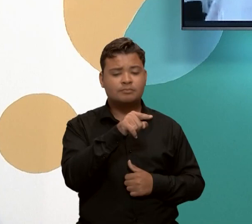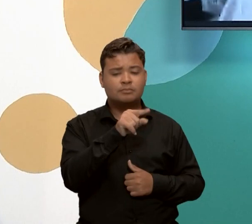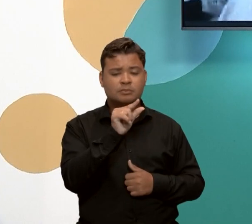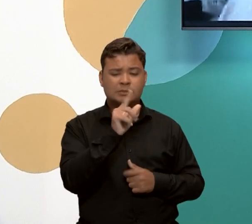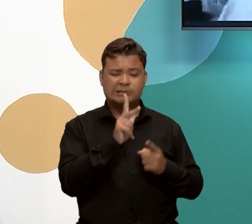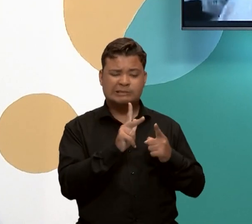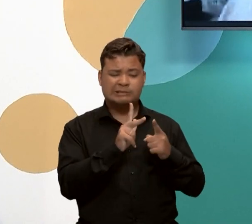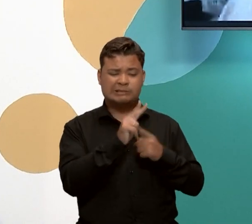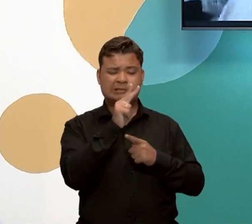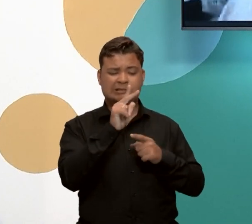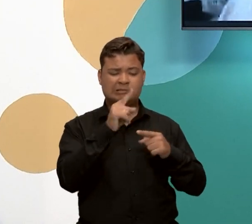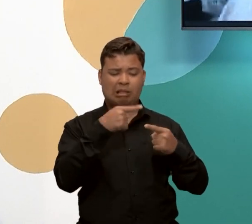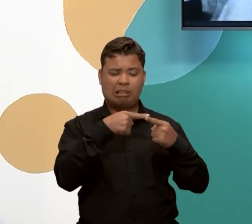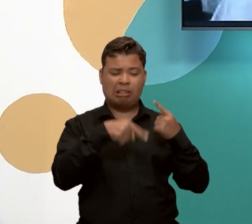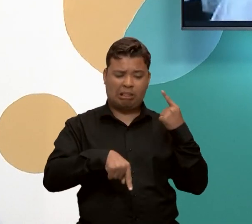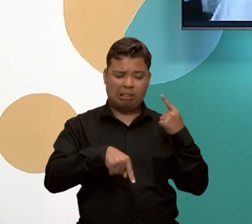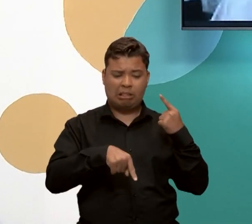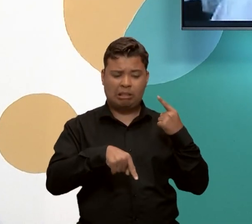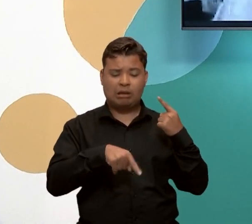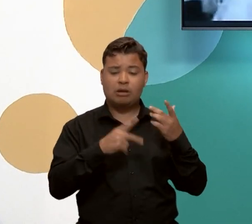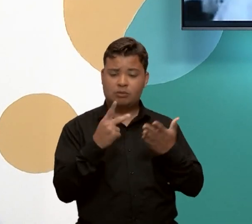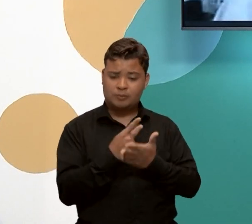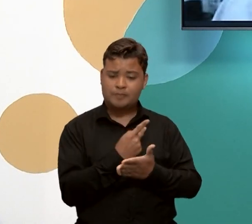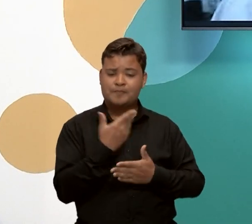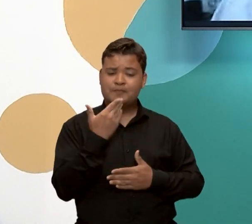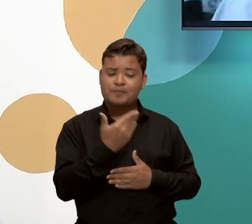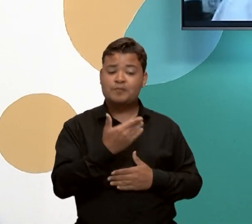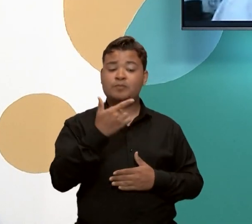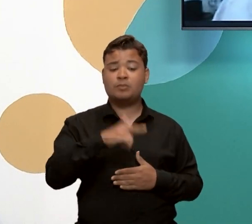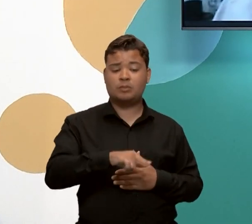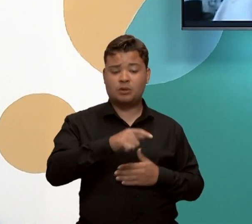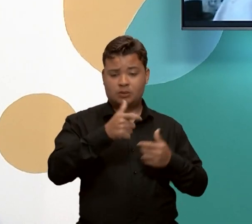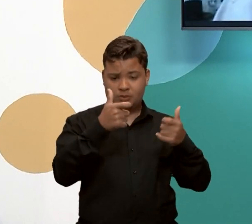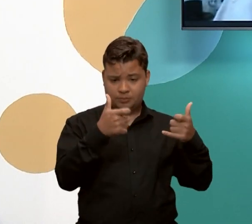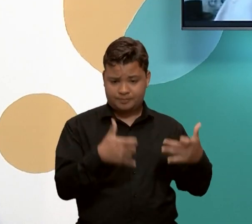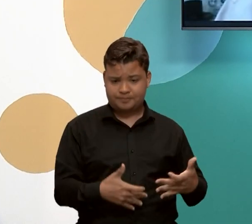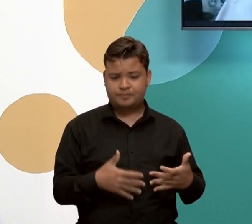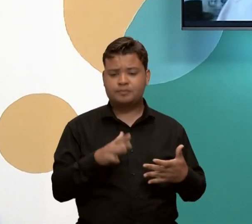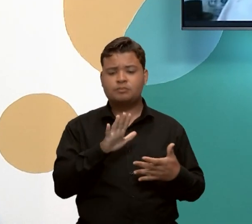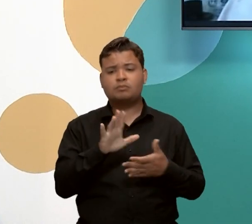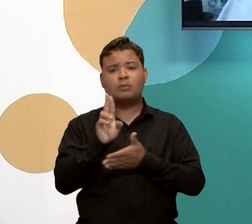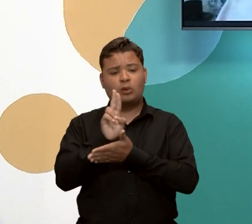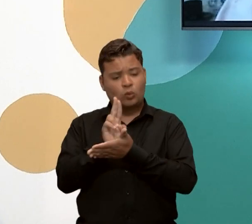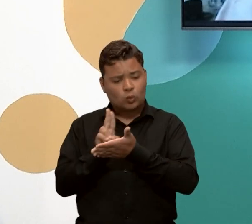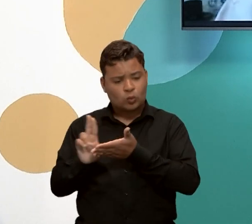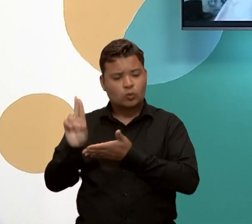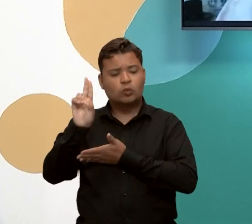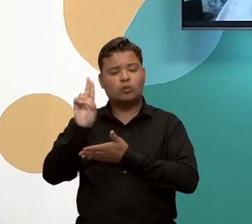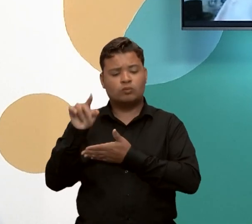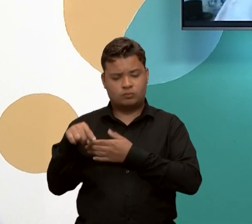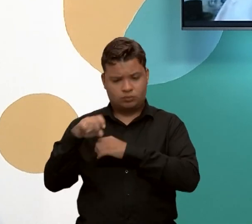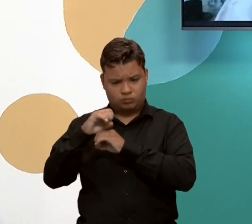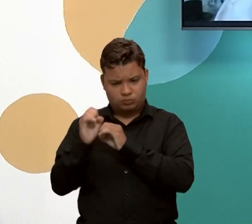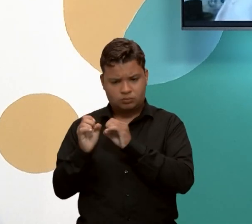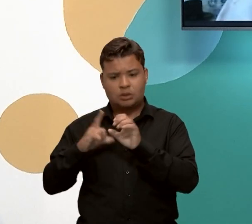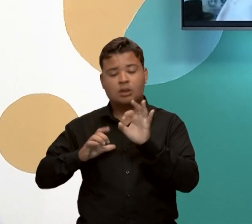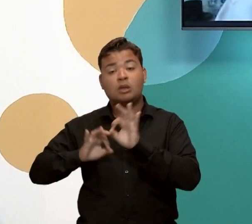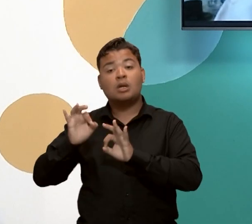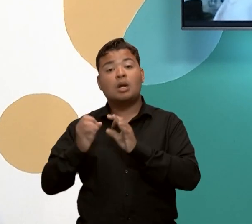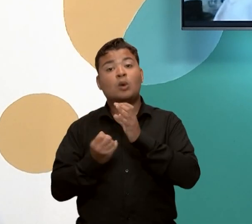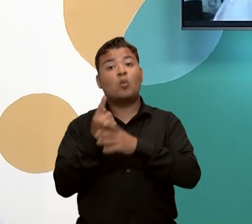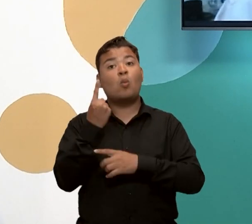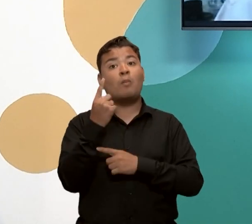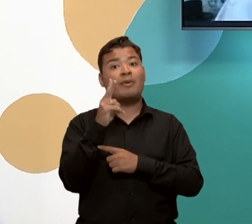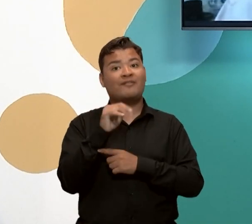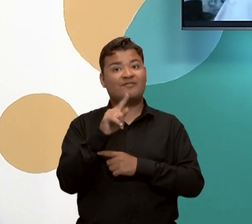tivemos um pequeno probleminha de conexão. Vou pedir para o senhor repetir só. A universidade gera uma vaga a mais